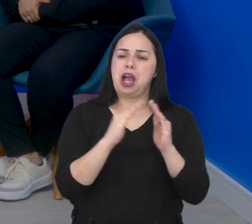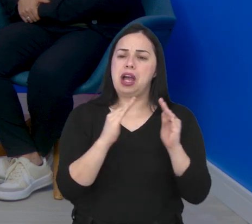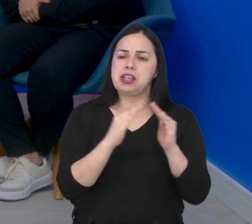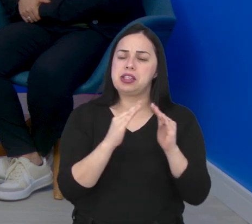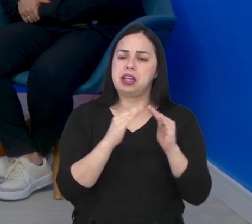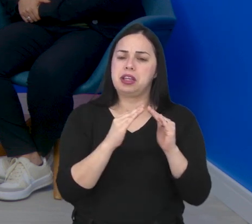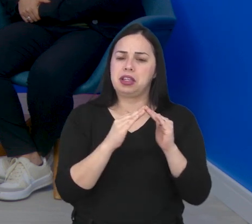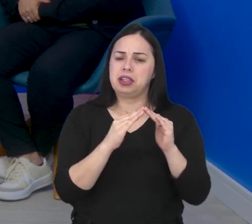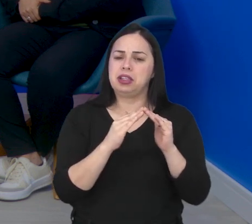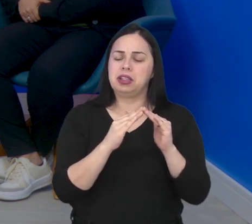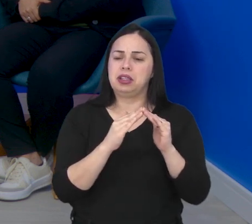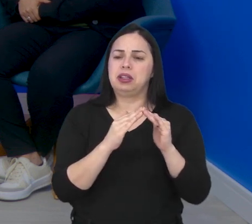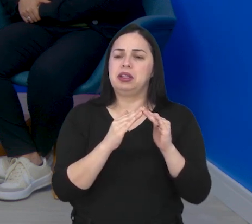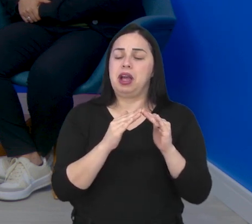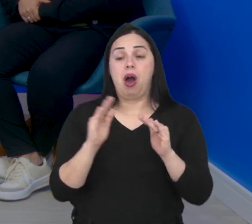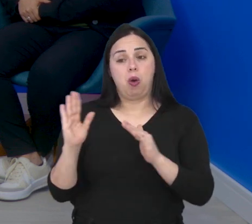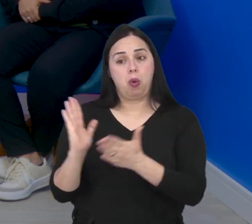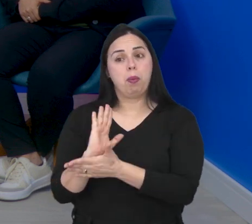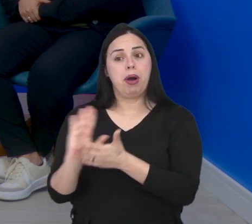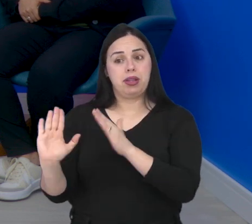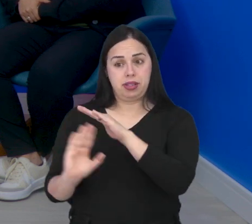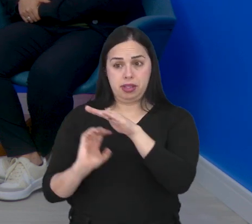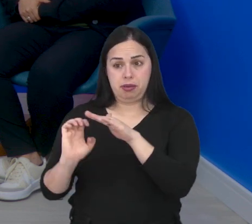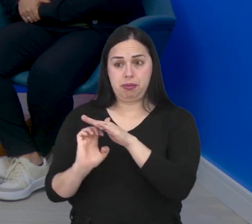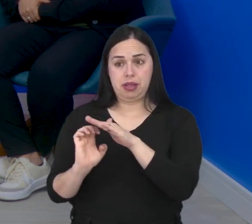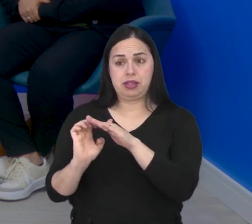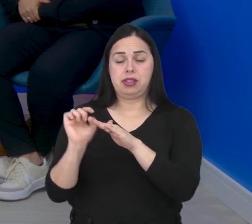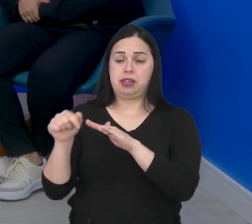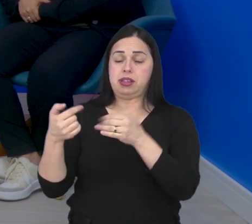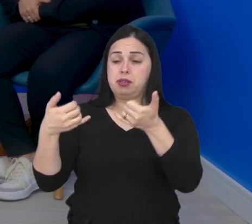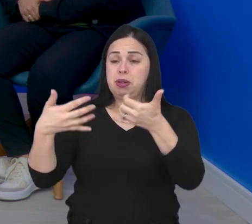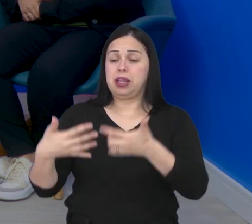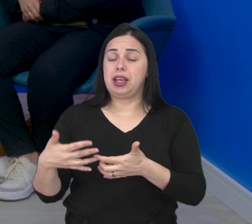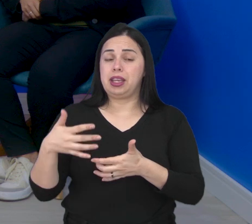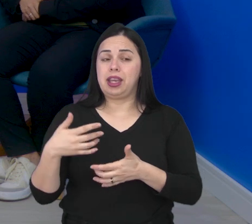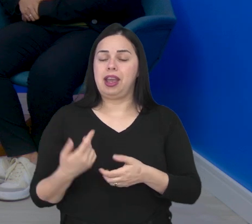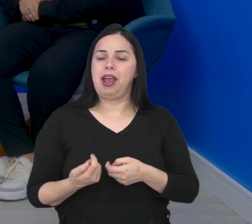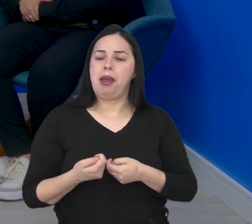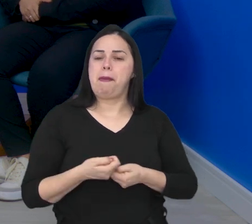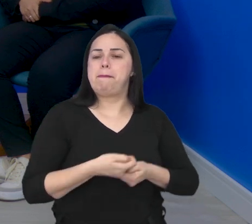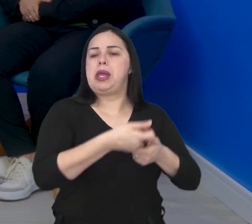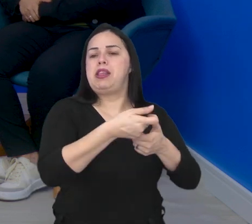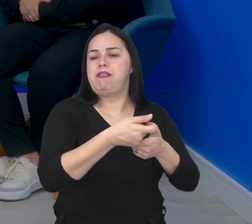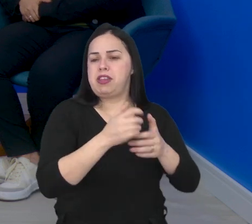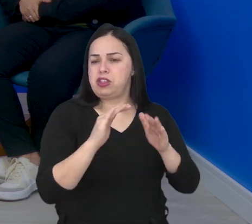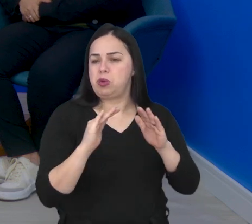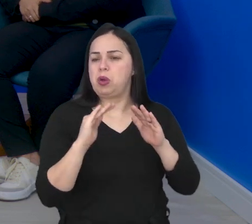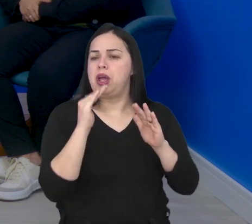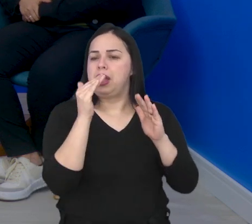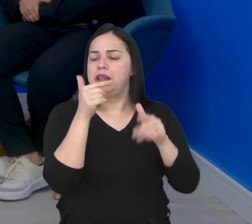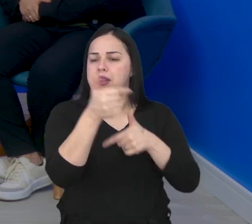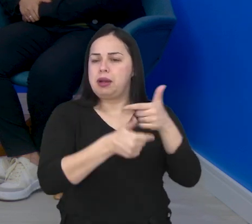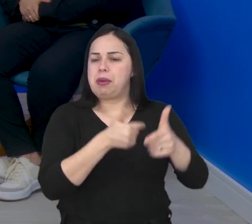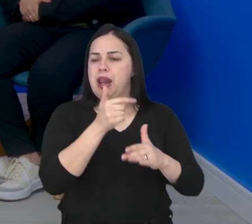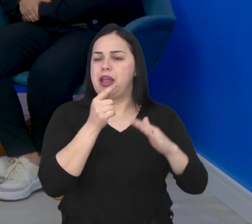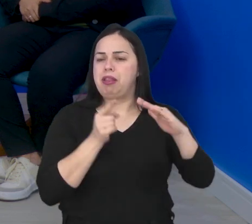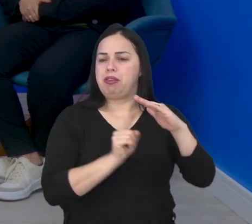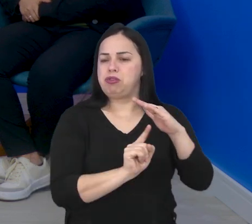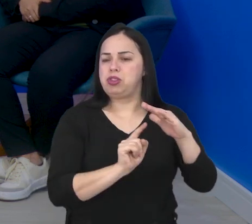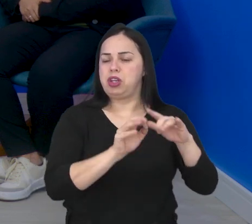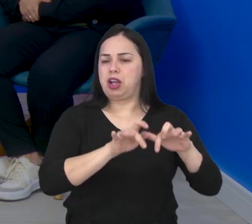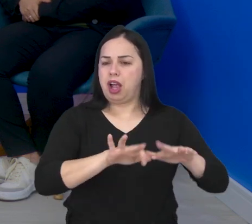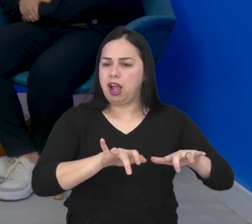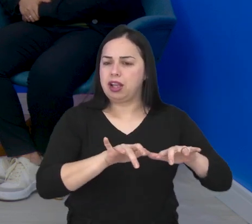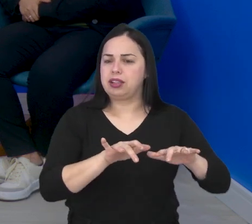que tem sido colocado por empresas também como um benefício, principalmente para grandes cidades. Olha, esse modelo não funciona para